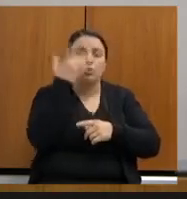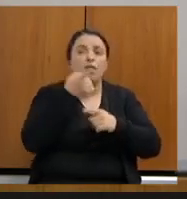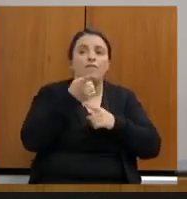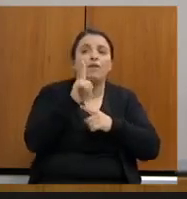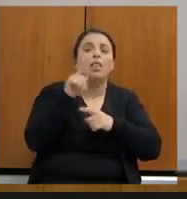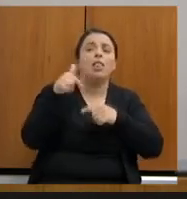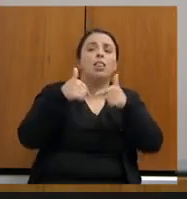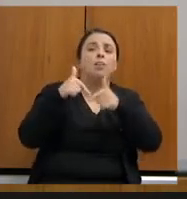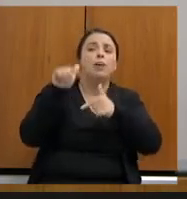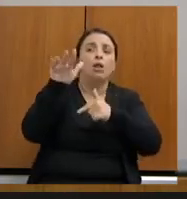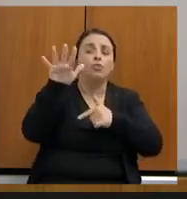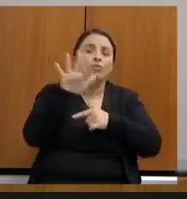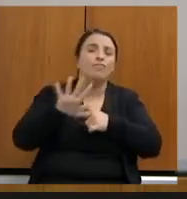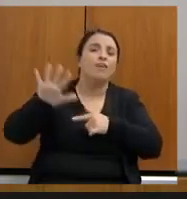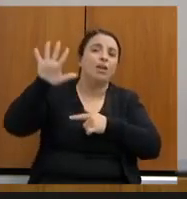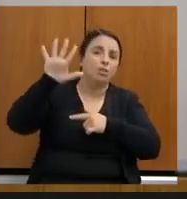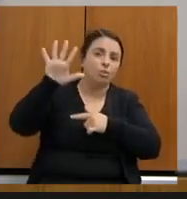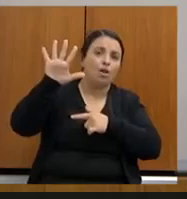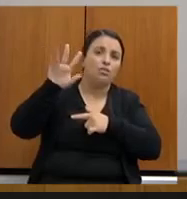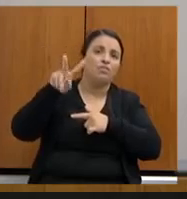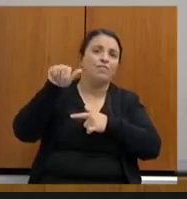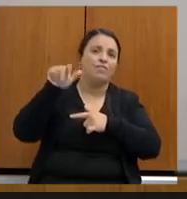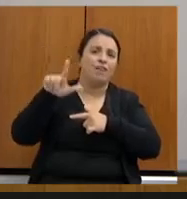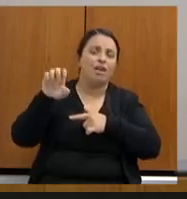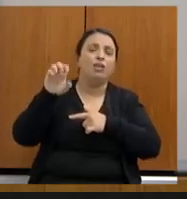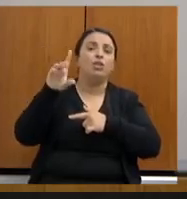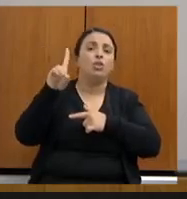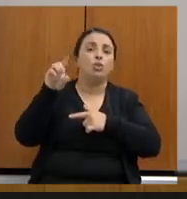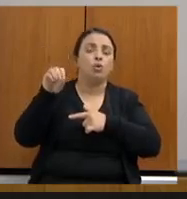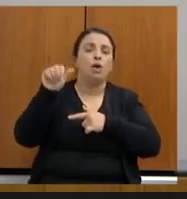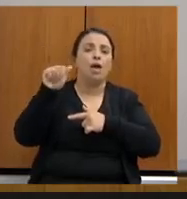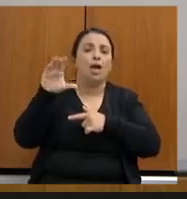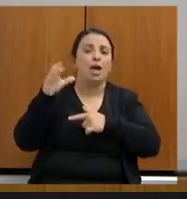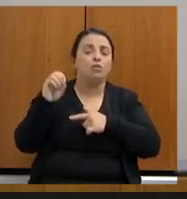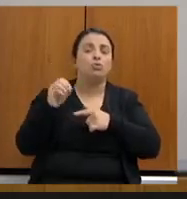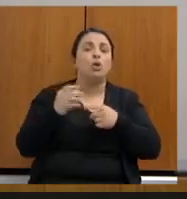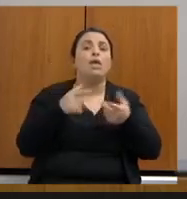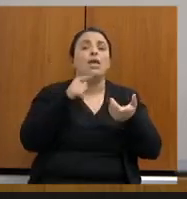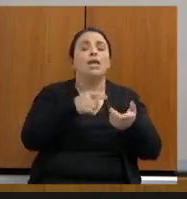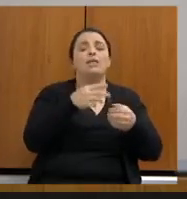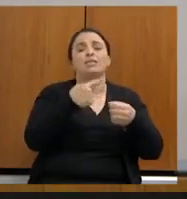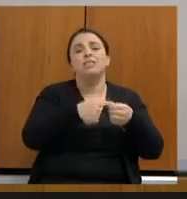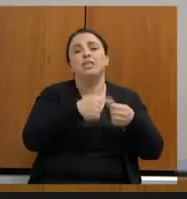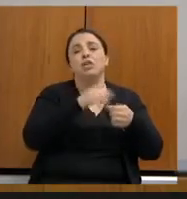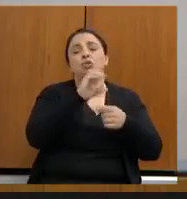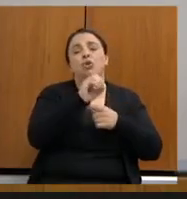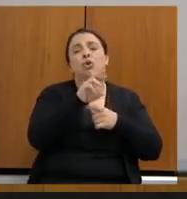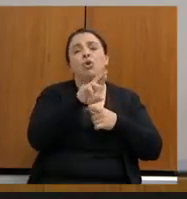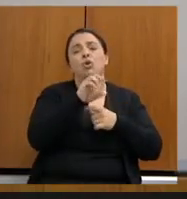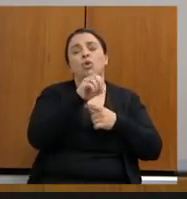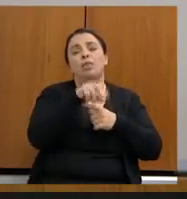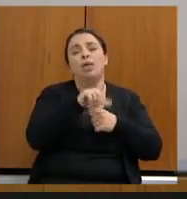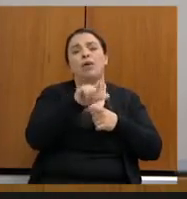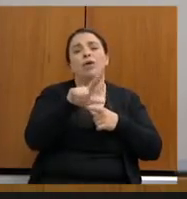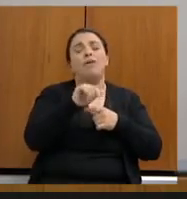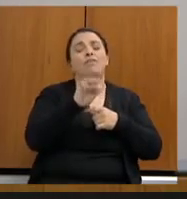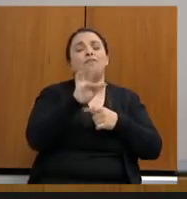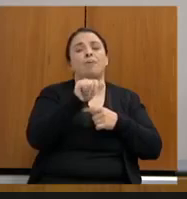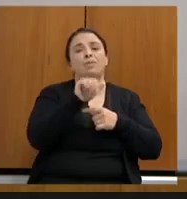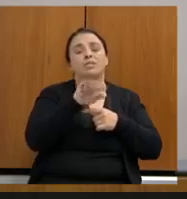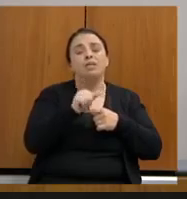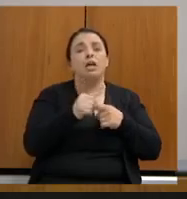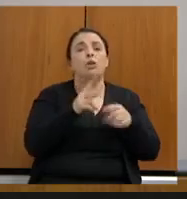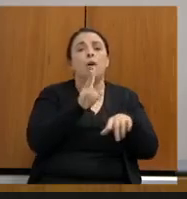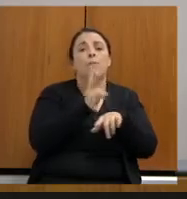e quanto quando o Coronel Fabriciano poderá contar com o plantão na delegacia nos finais de semana também